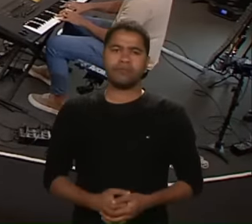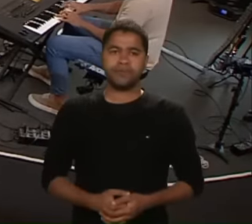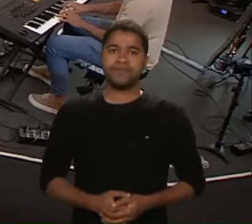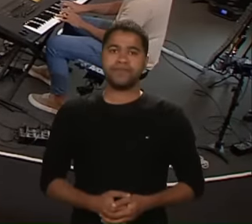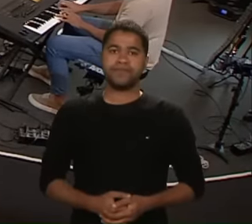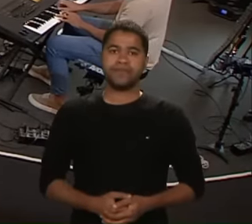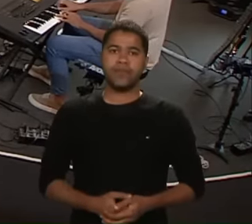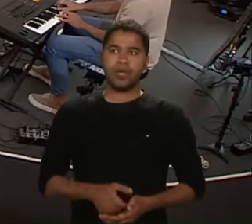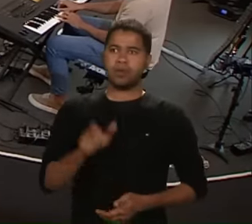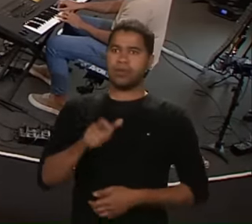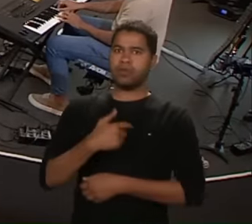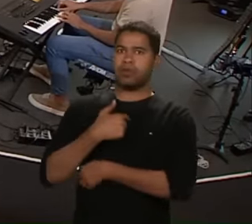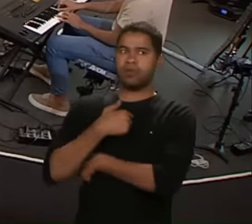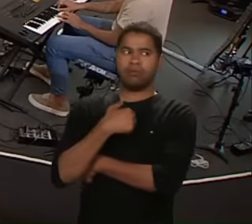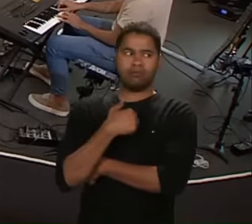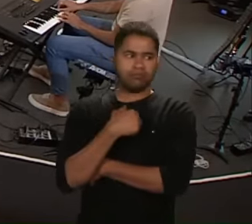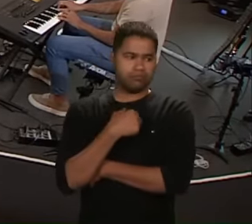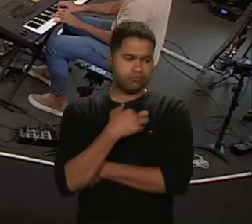Aí a pessoa fica...